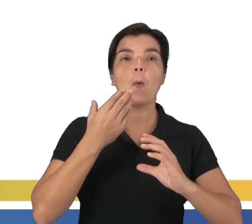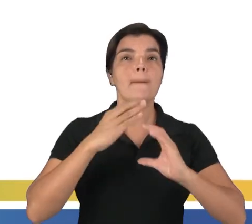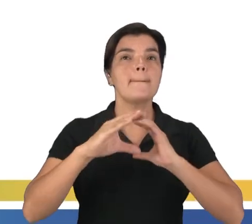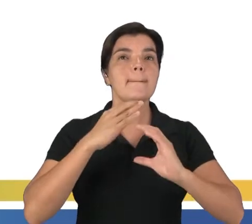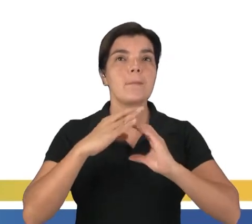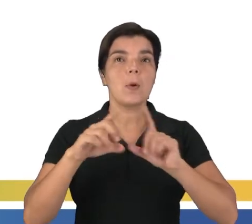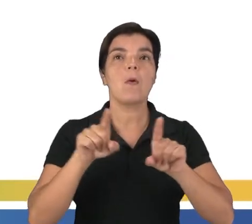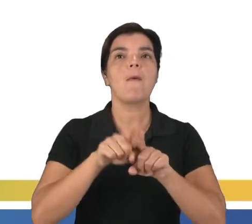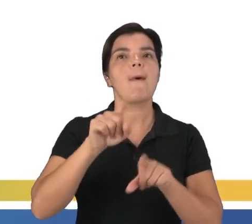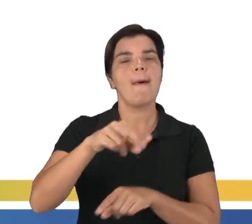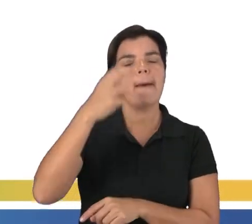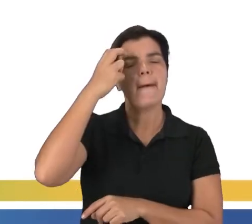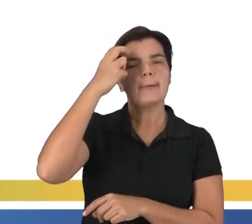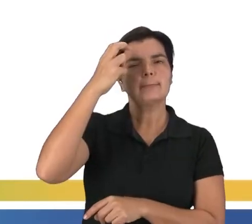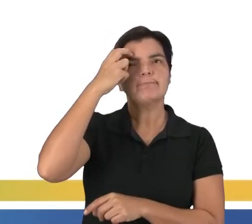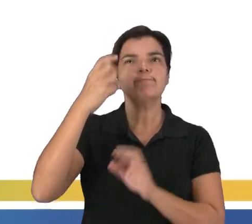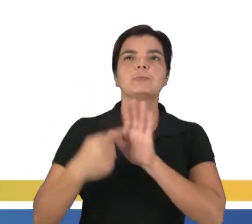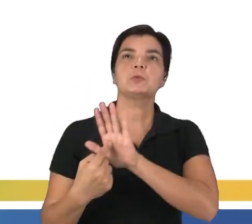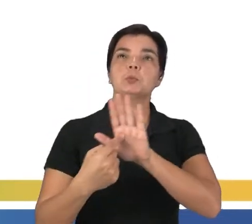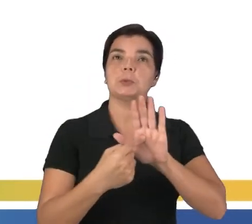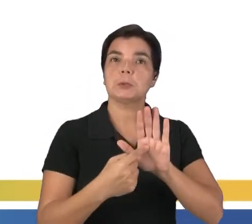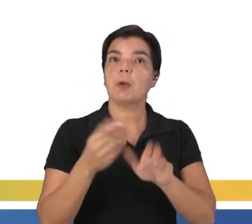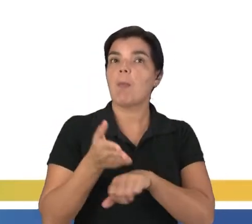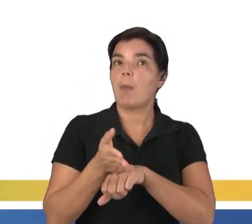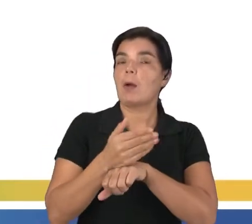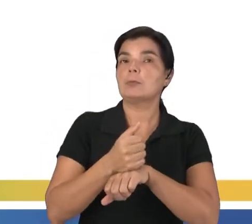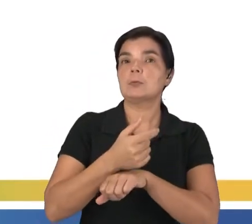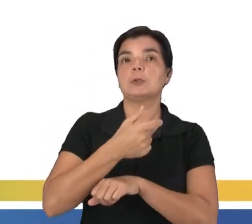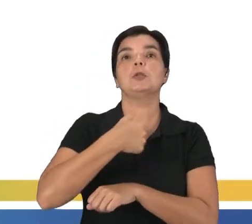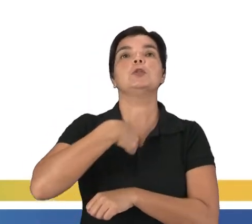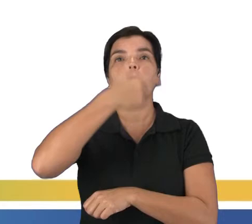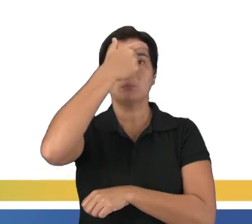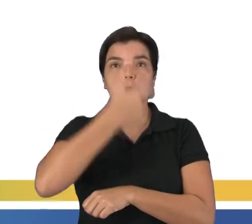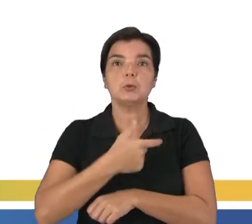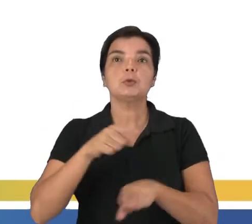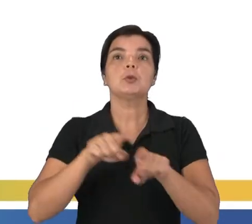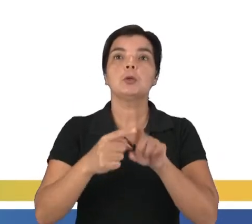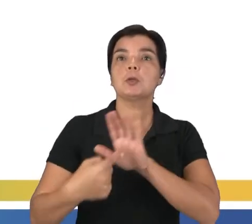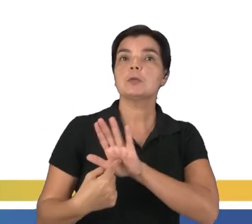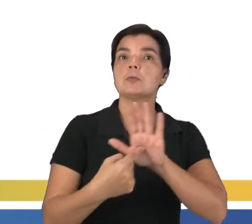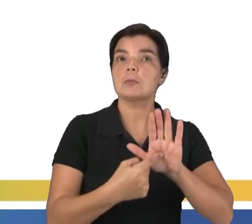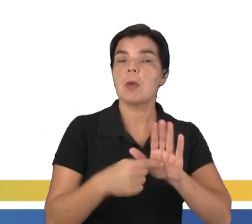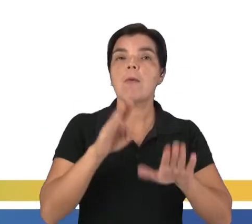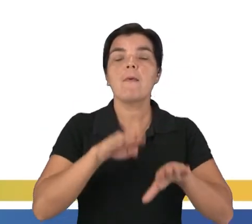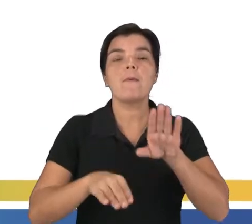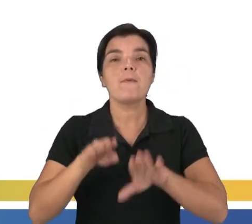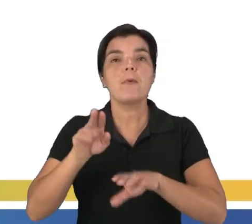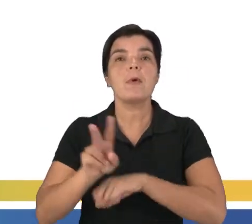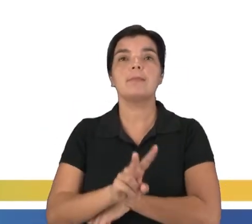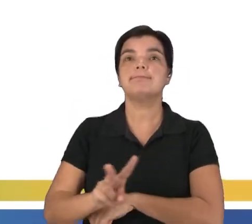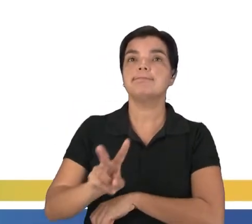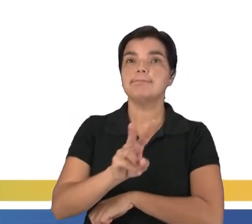Nós temos a musical. Essa inteligência se manifesta mais cedo no indivíduo e a sua